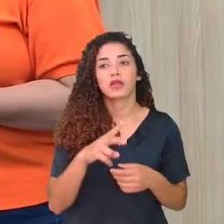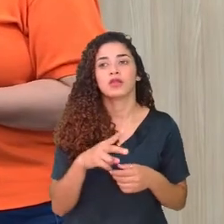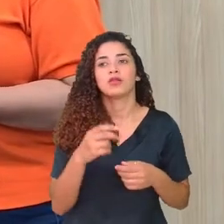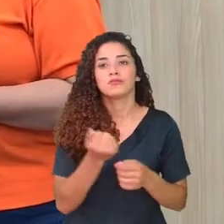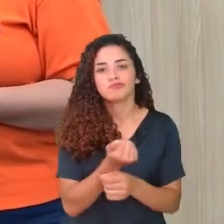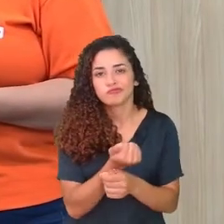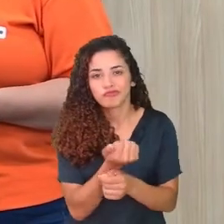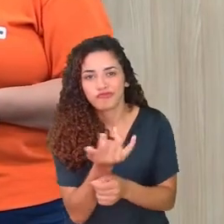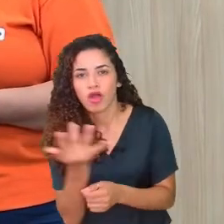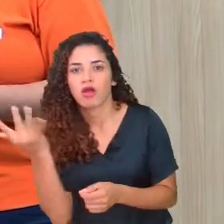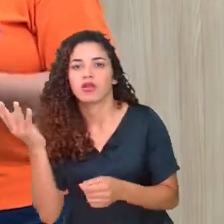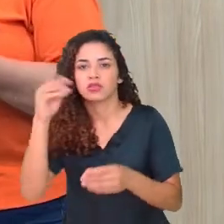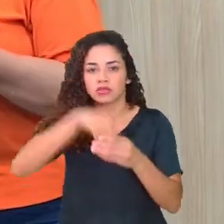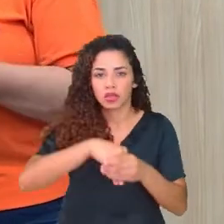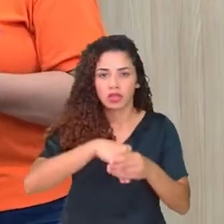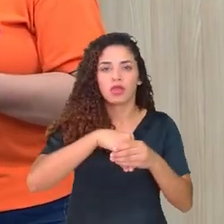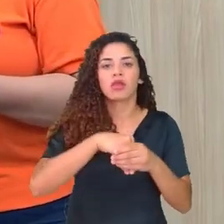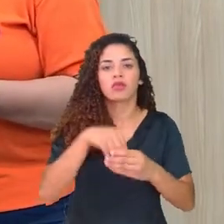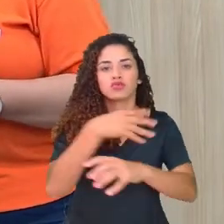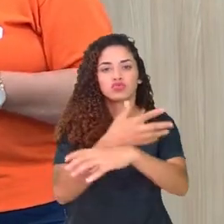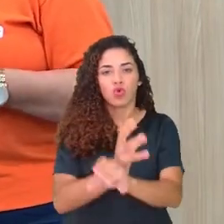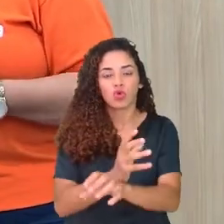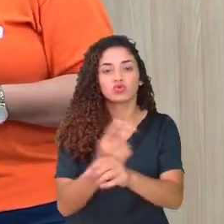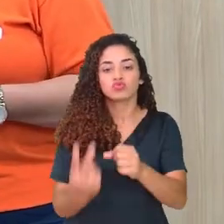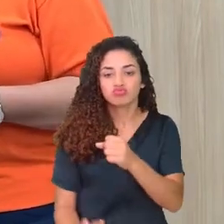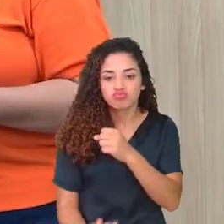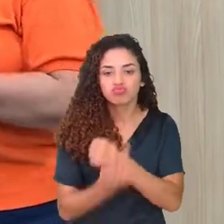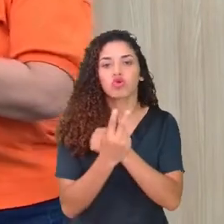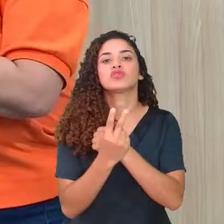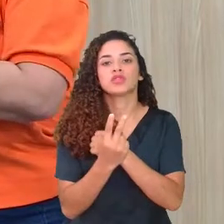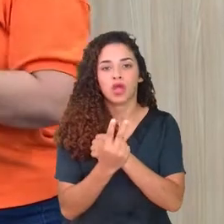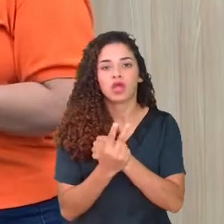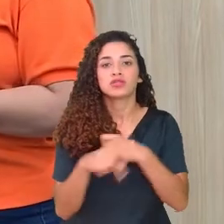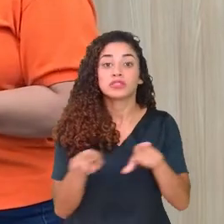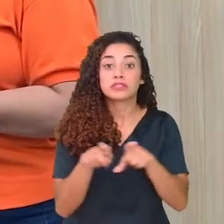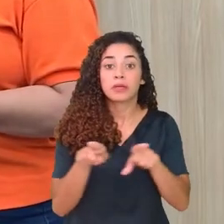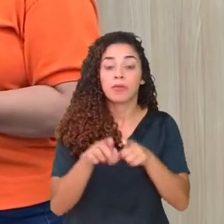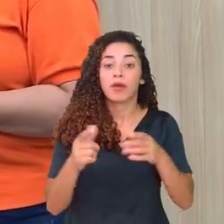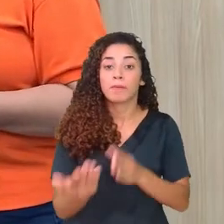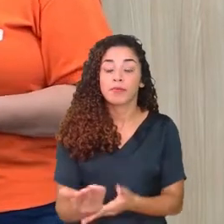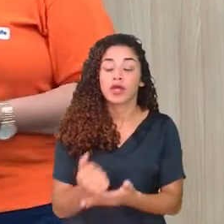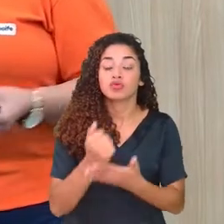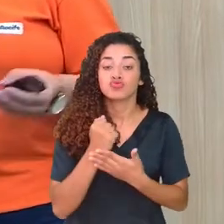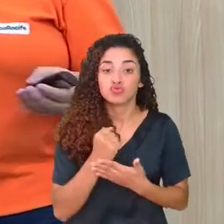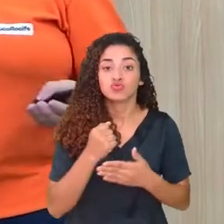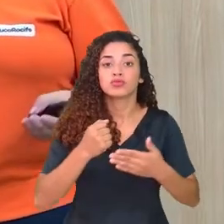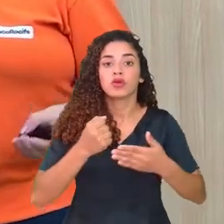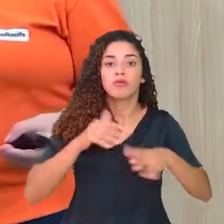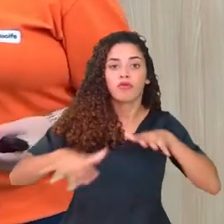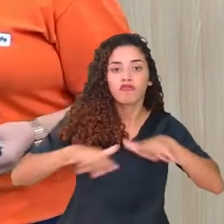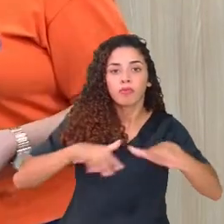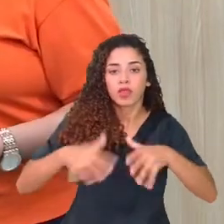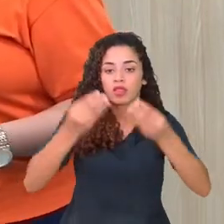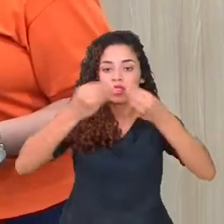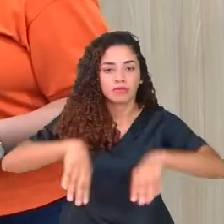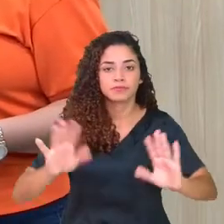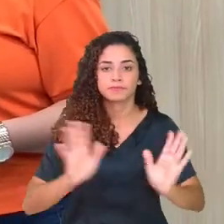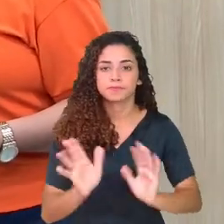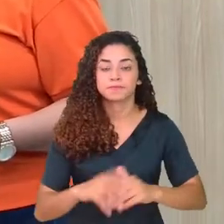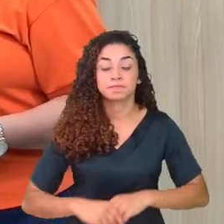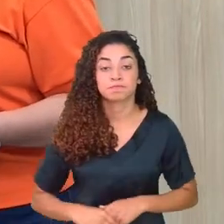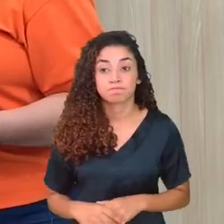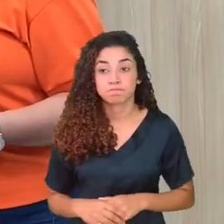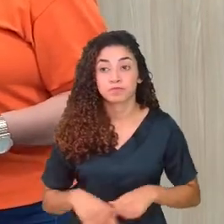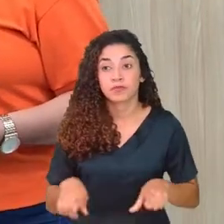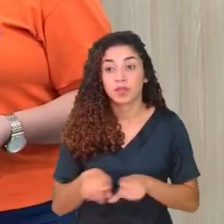nas extremidades dos ossos vai garantir aí um movimento sem desgaste dos ossos. Uma outra curiosidade é a questão